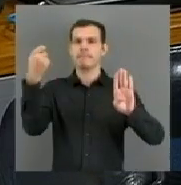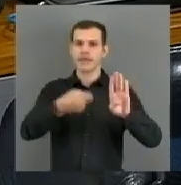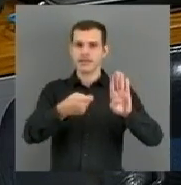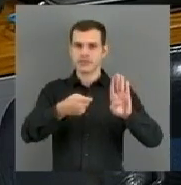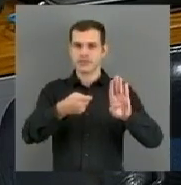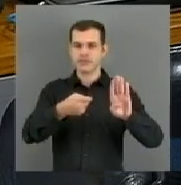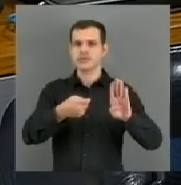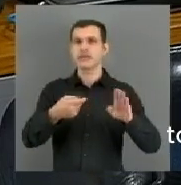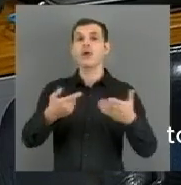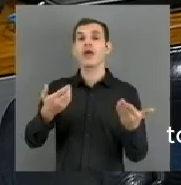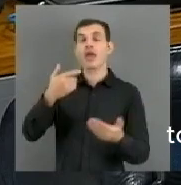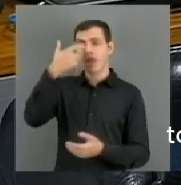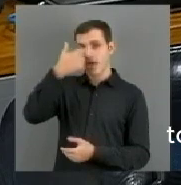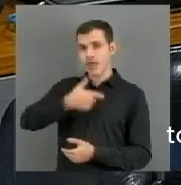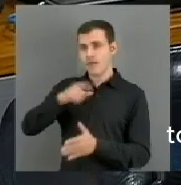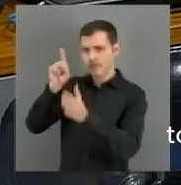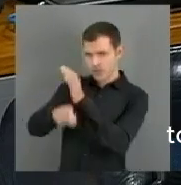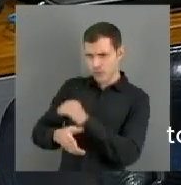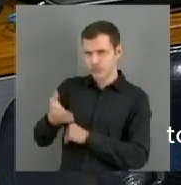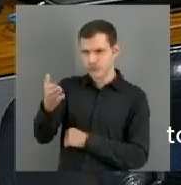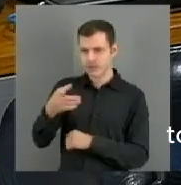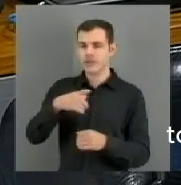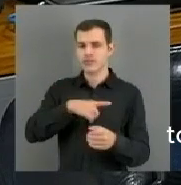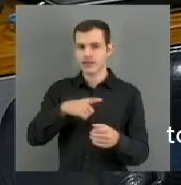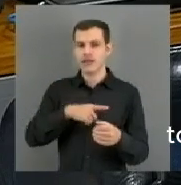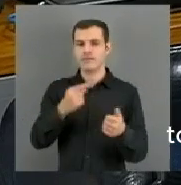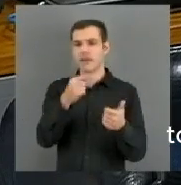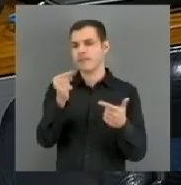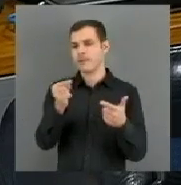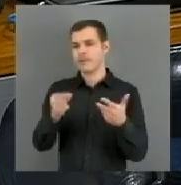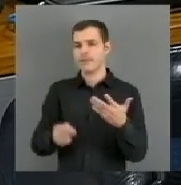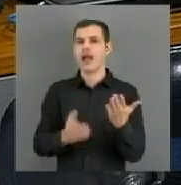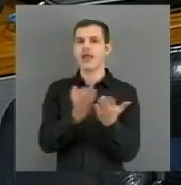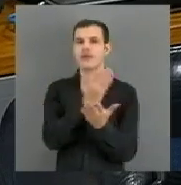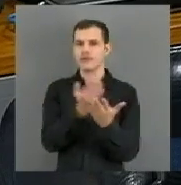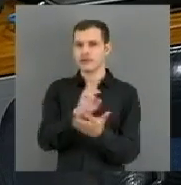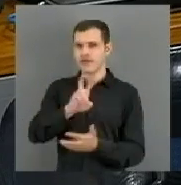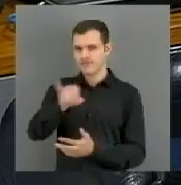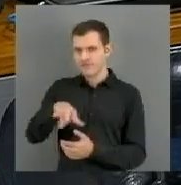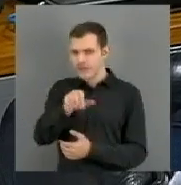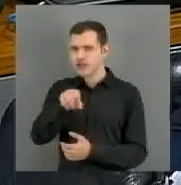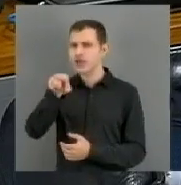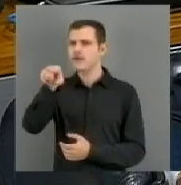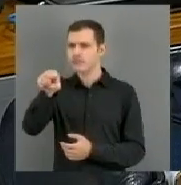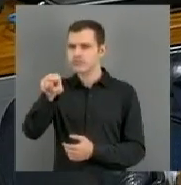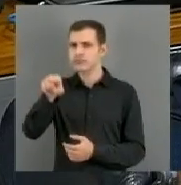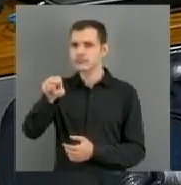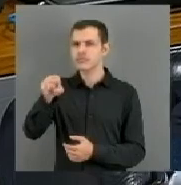o senhor confirma todos esses fatos narrados na revista Veja, os quais acabei de me